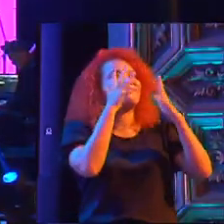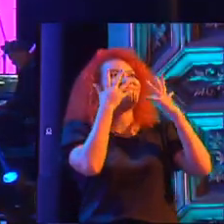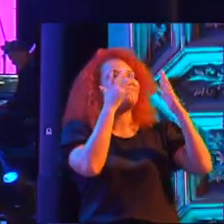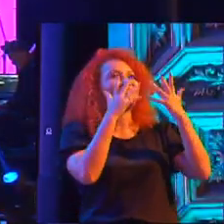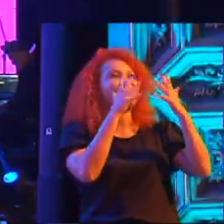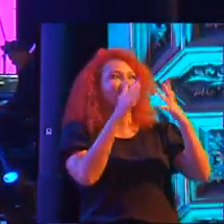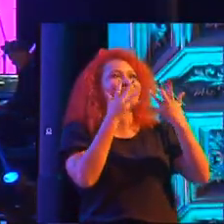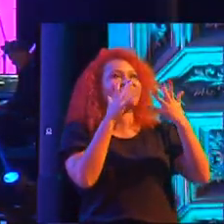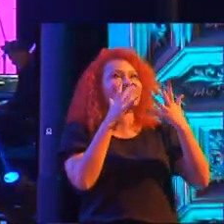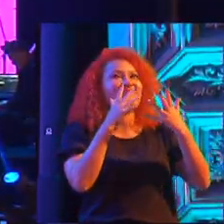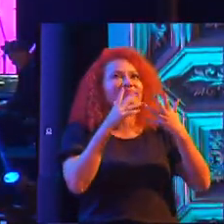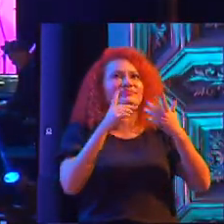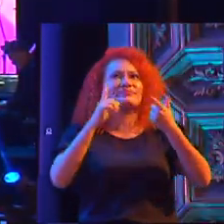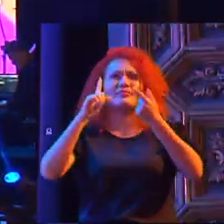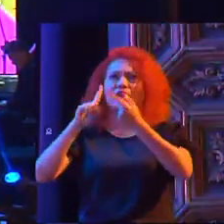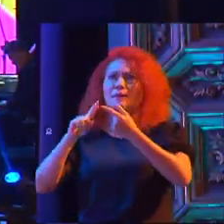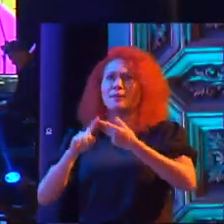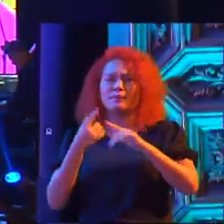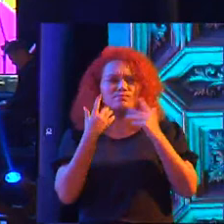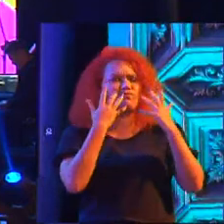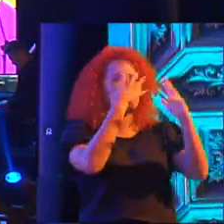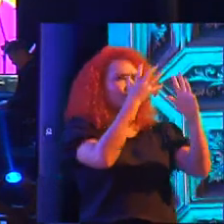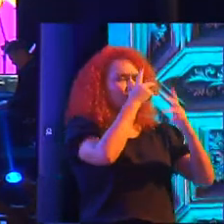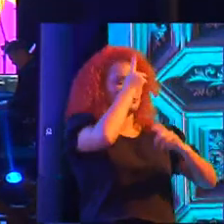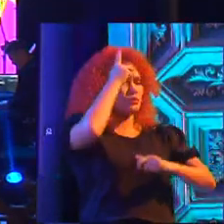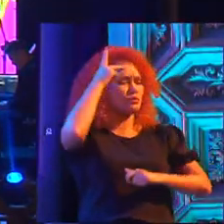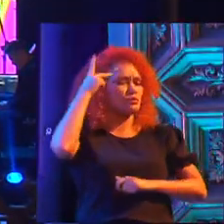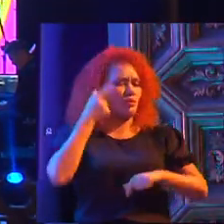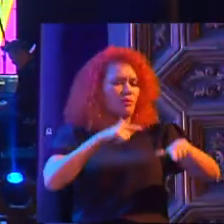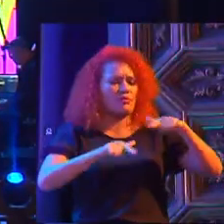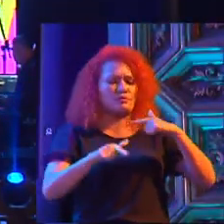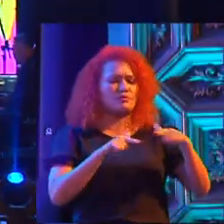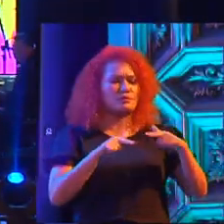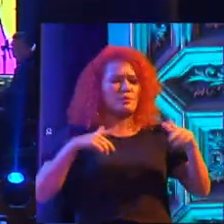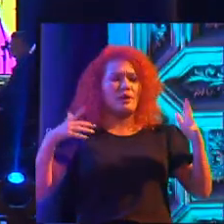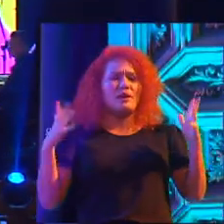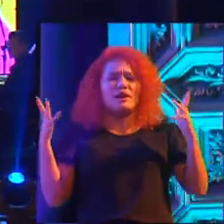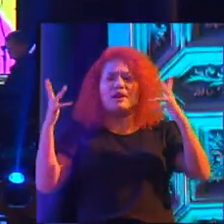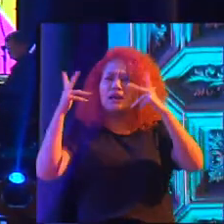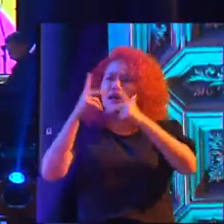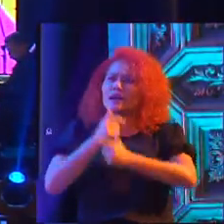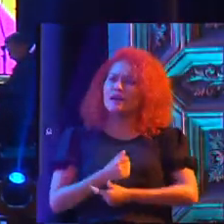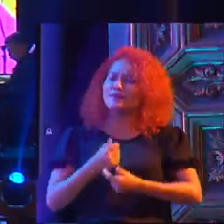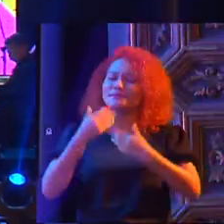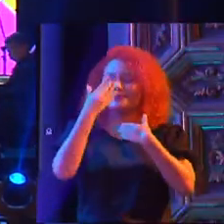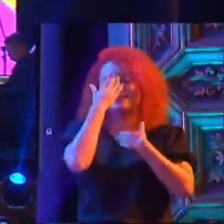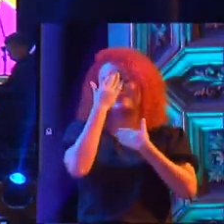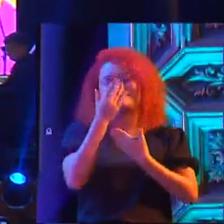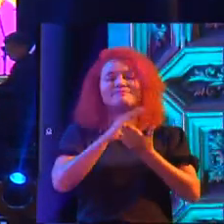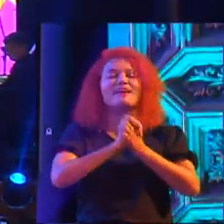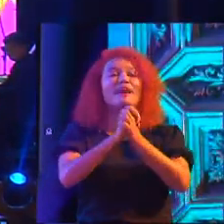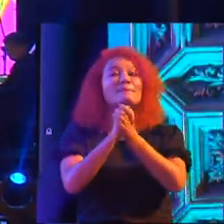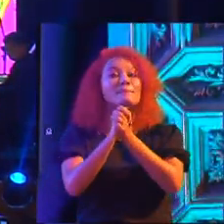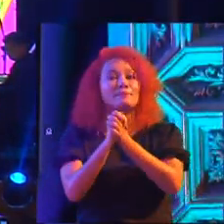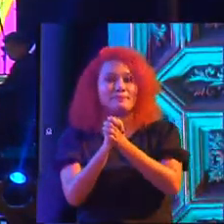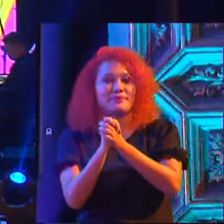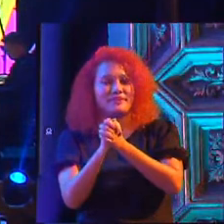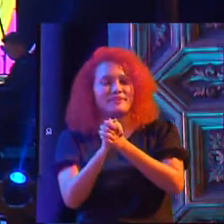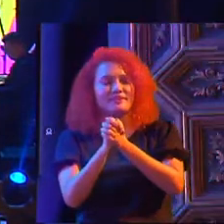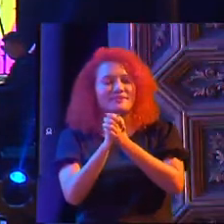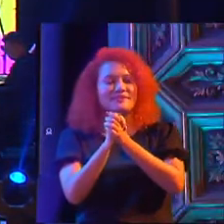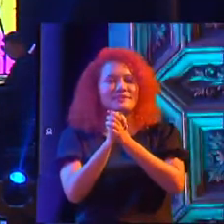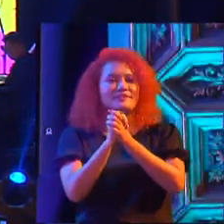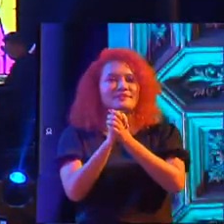Salve a todos os companheiros, ao teu trabalho lindo, parabéns, a você também, viu?